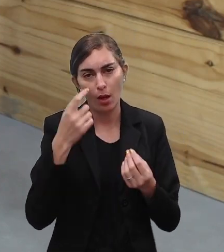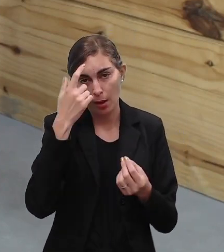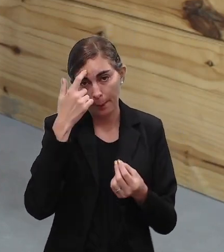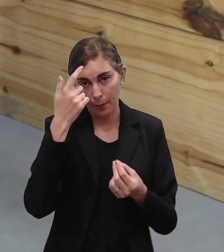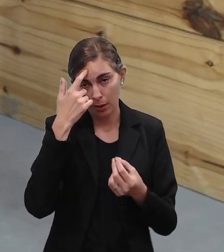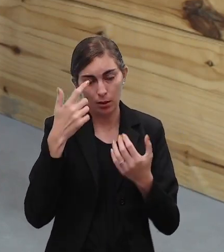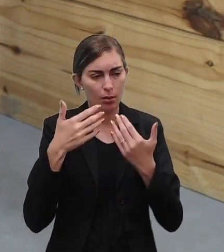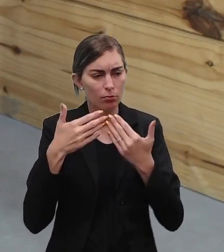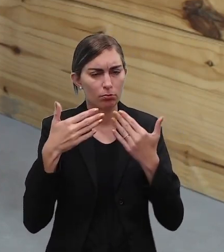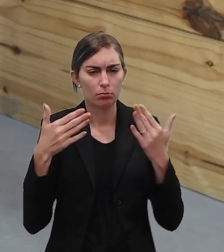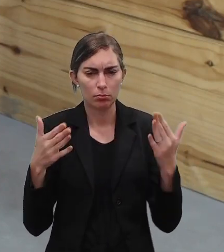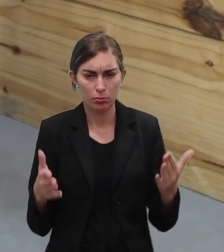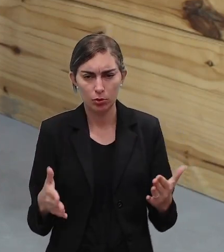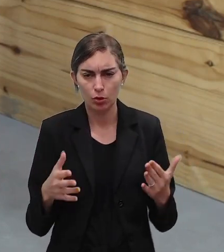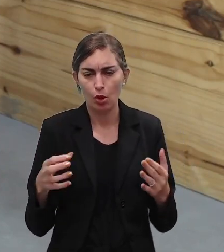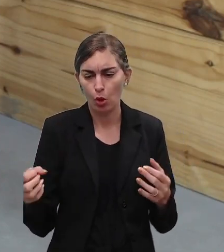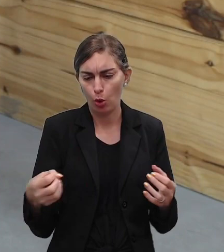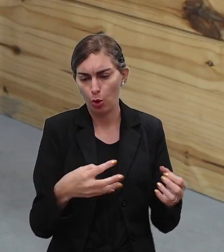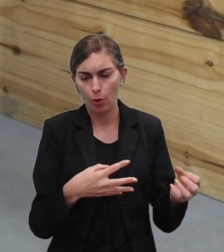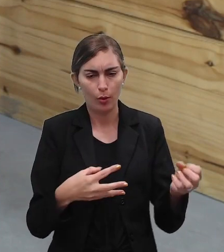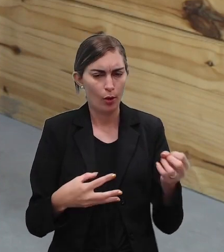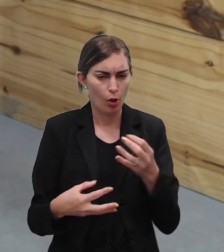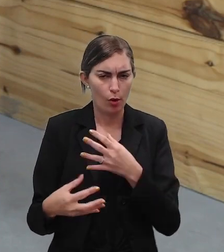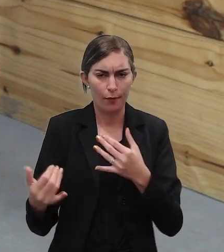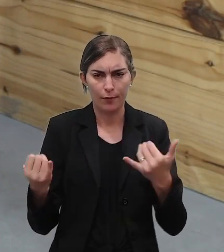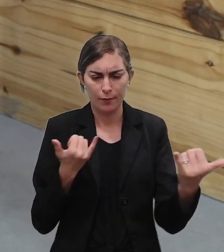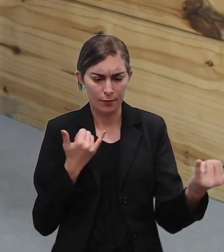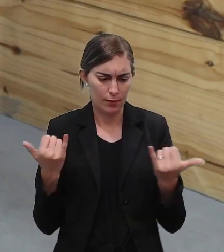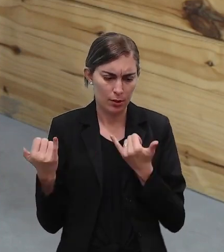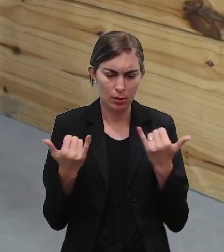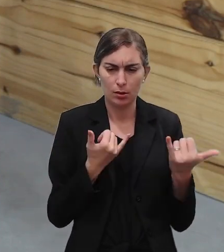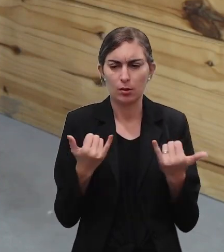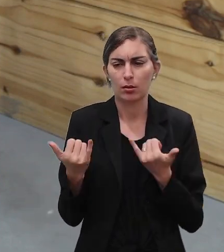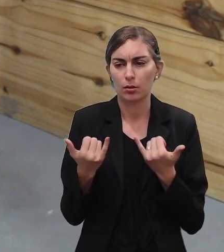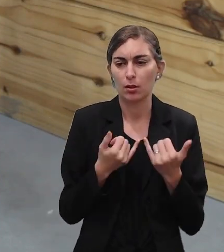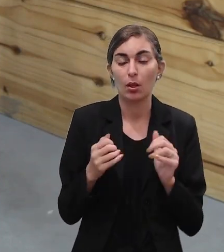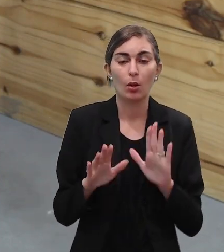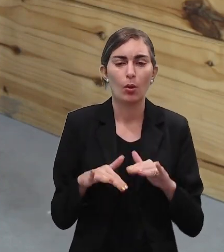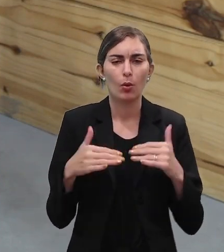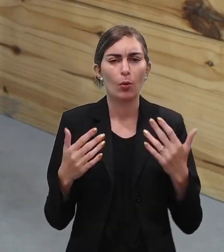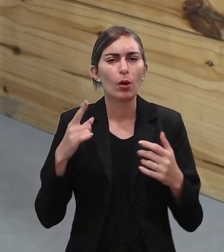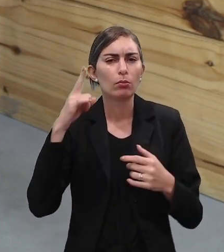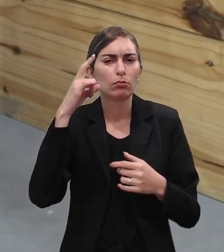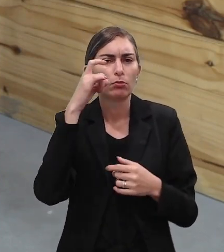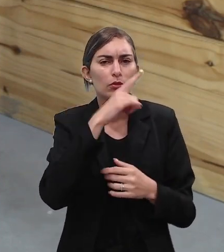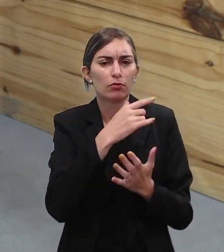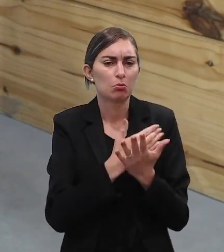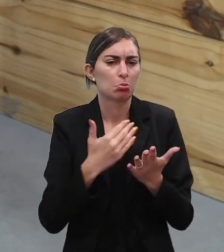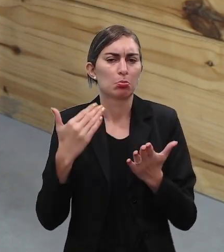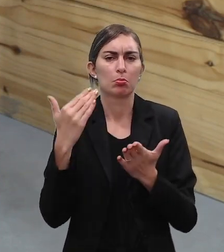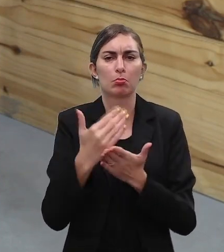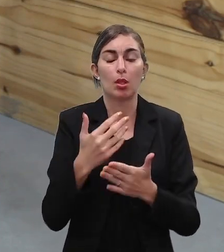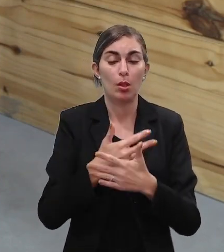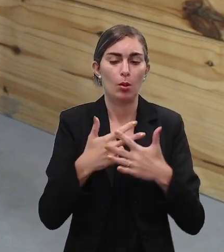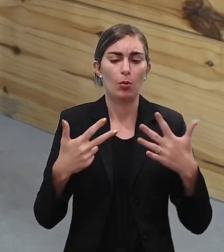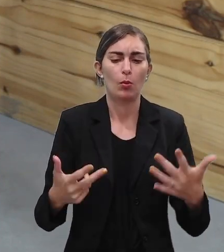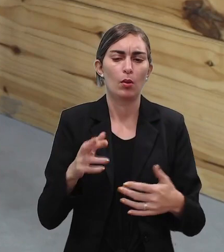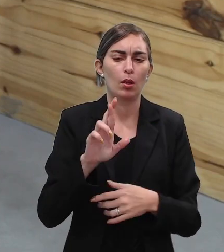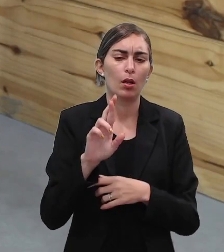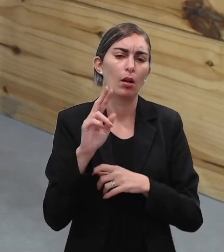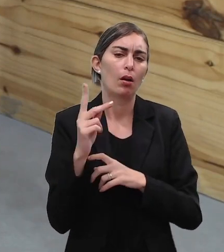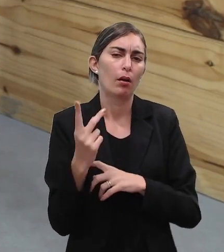mente aberta para novas informações. Qual é a dificuldade maior que a gente entende na qualidade de recursos